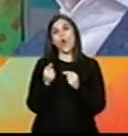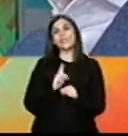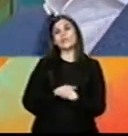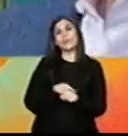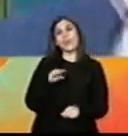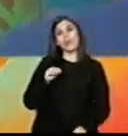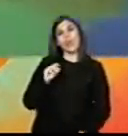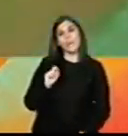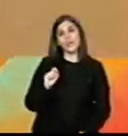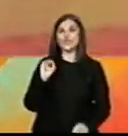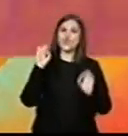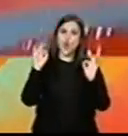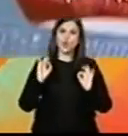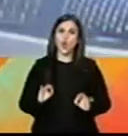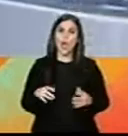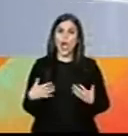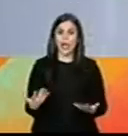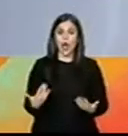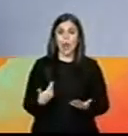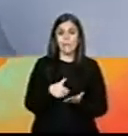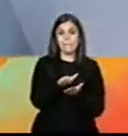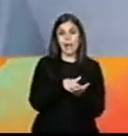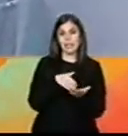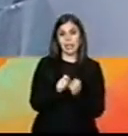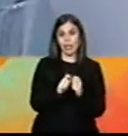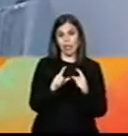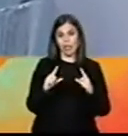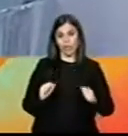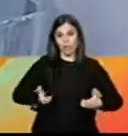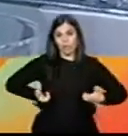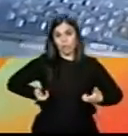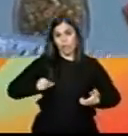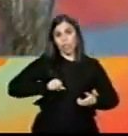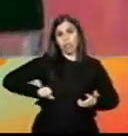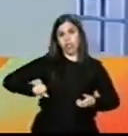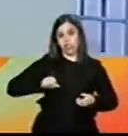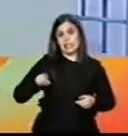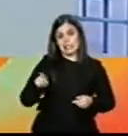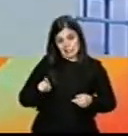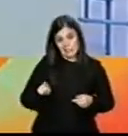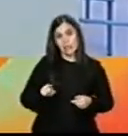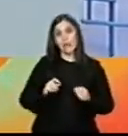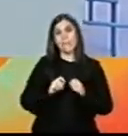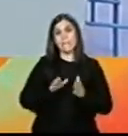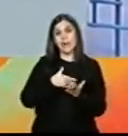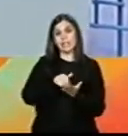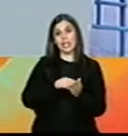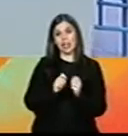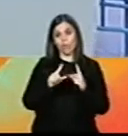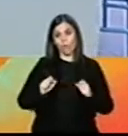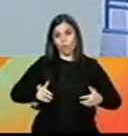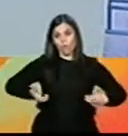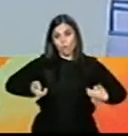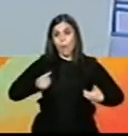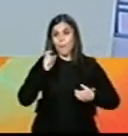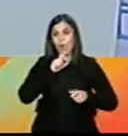uns 10 minutos, okay. Está bom. Aqui, a manteiga de amendoim, não sabias? Então é o tal molho, manteiga de amendoim. A manteiga de amendoim picante. Pode até ser feita também